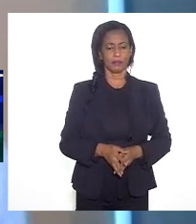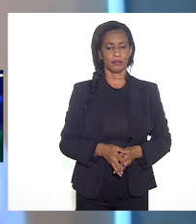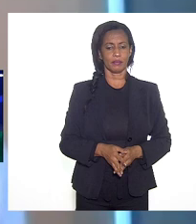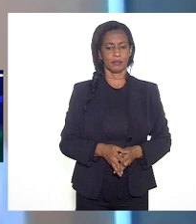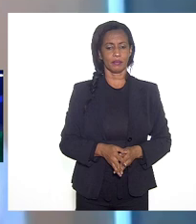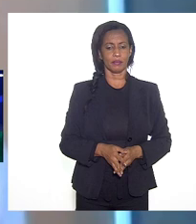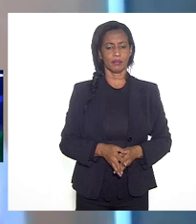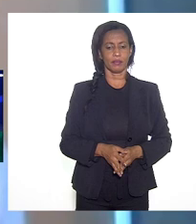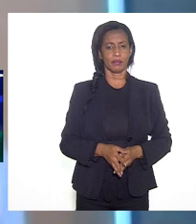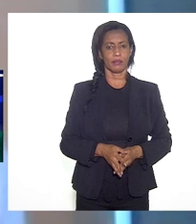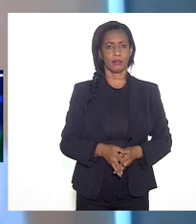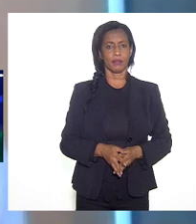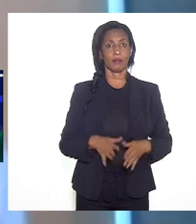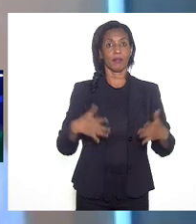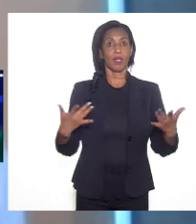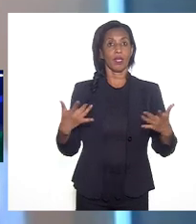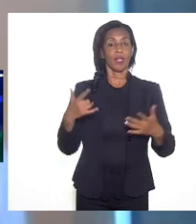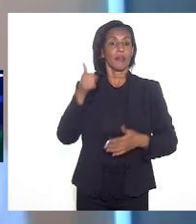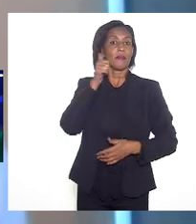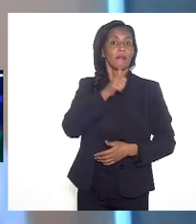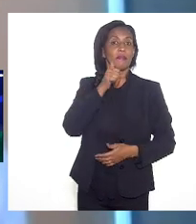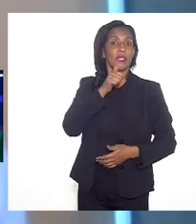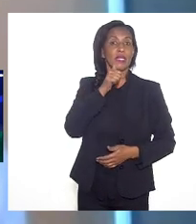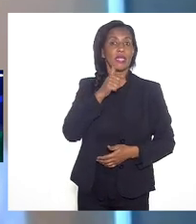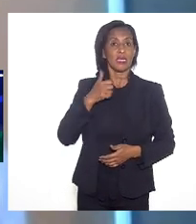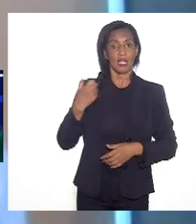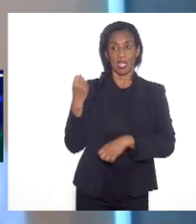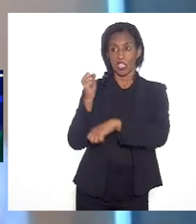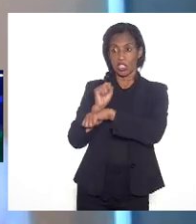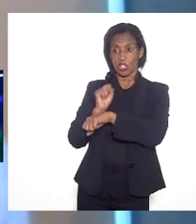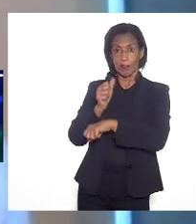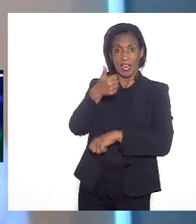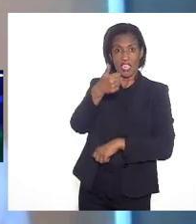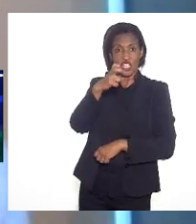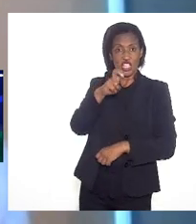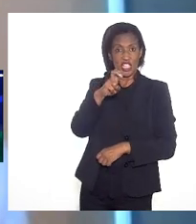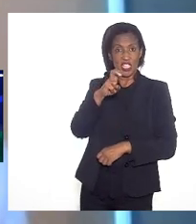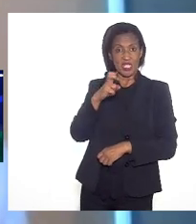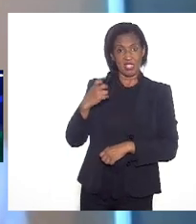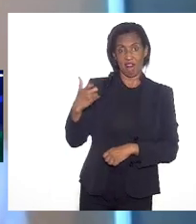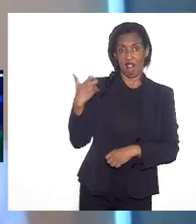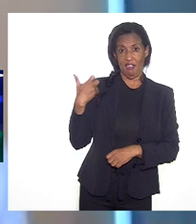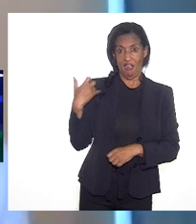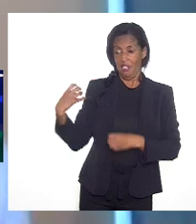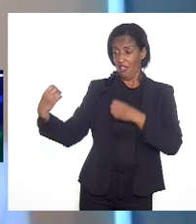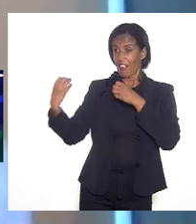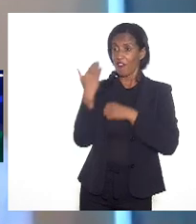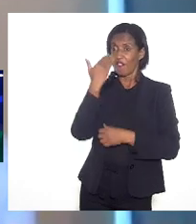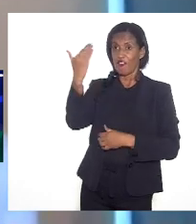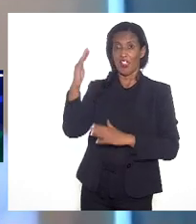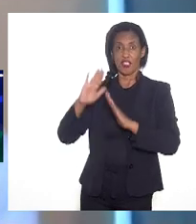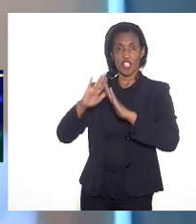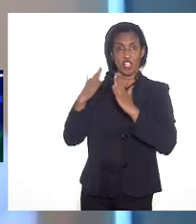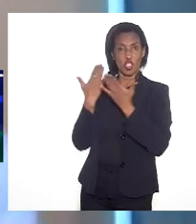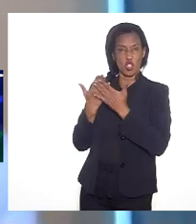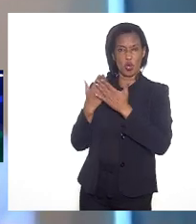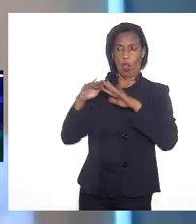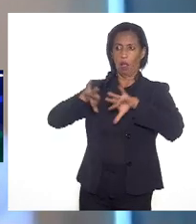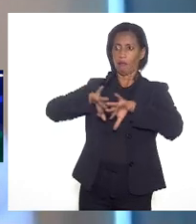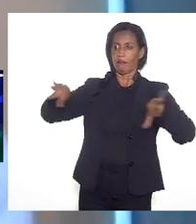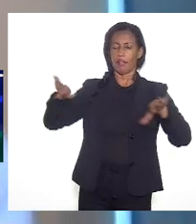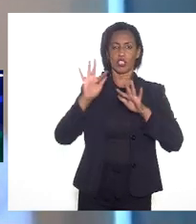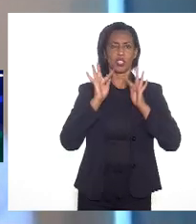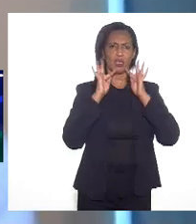Esperar meninas de 15 anos na frente da escola, afastá-la dos amigos e familiares, tudo isso, embora